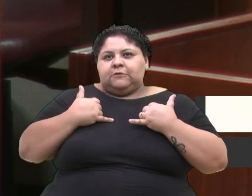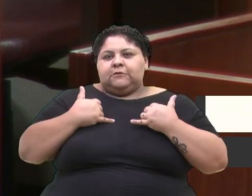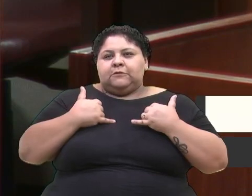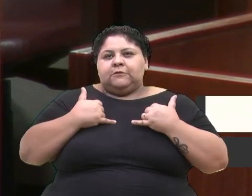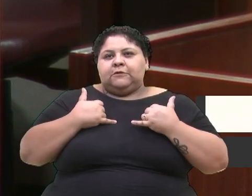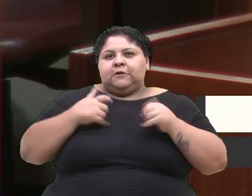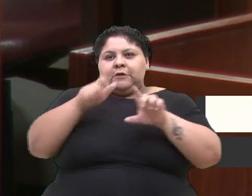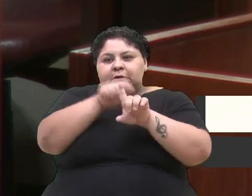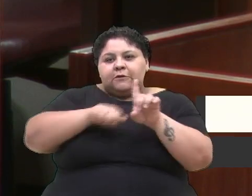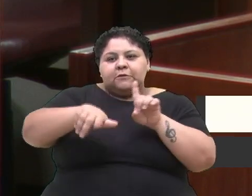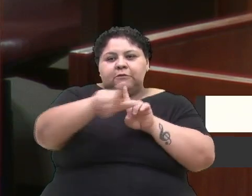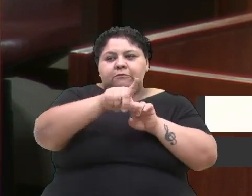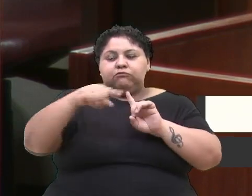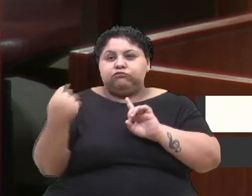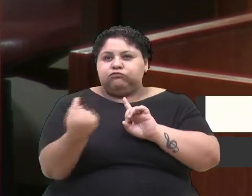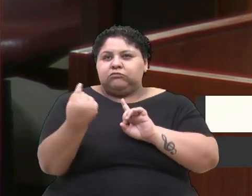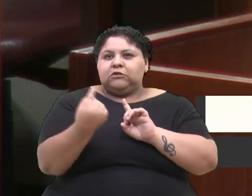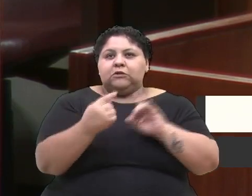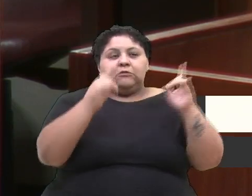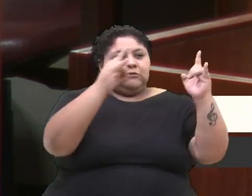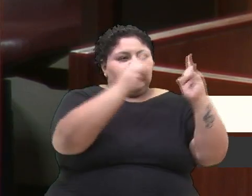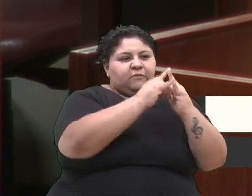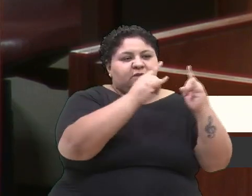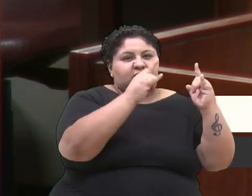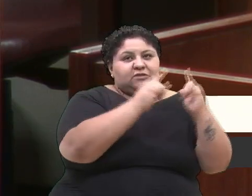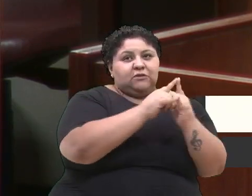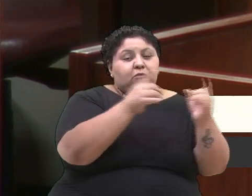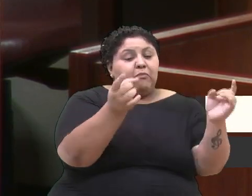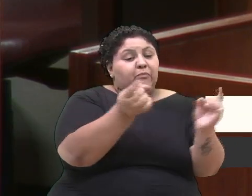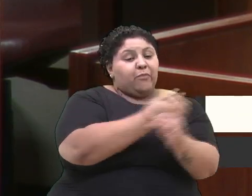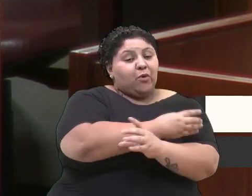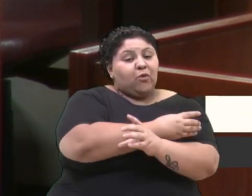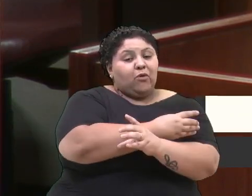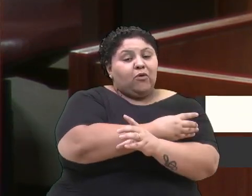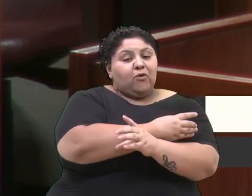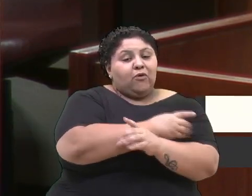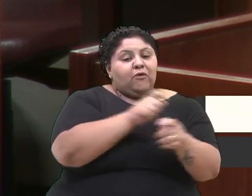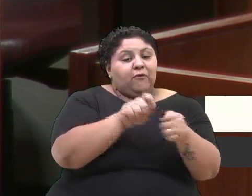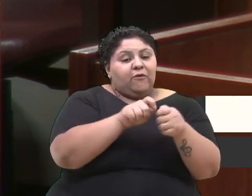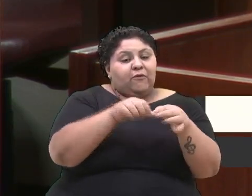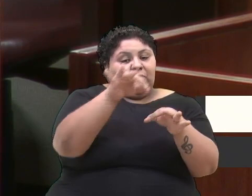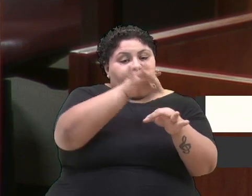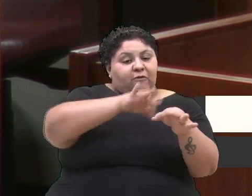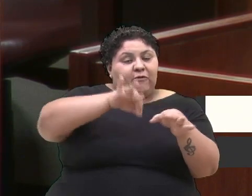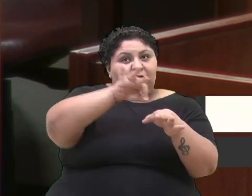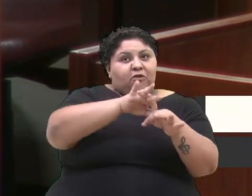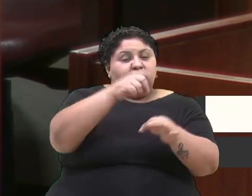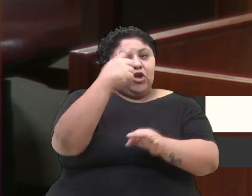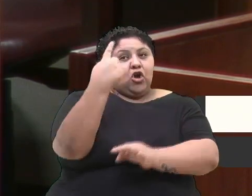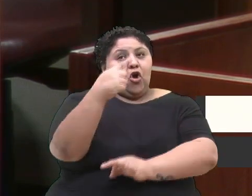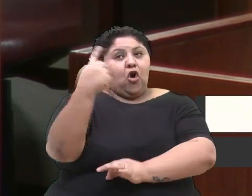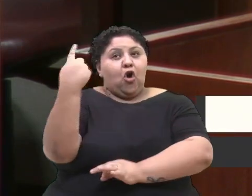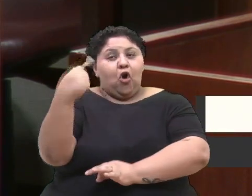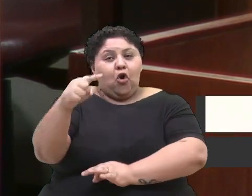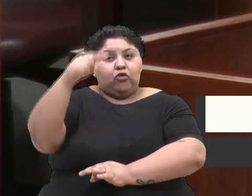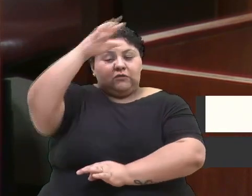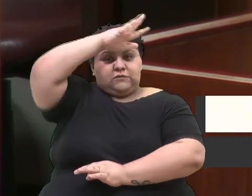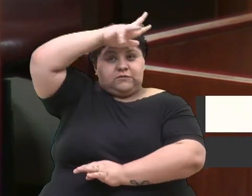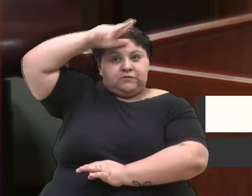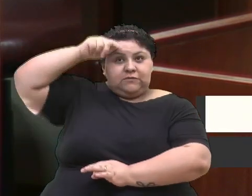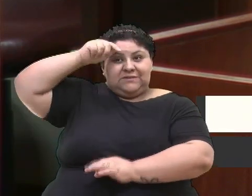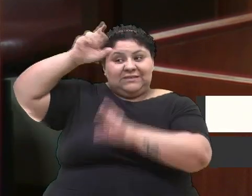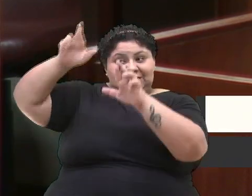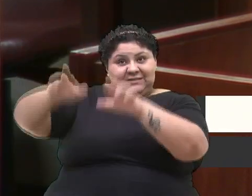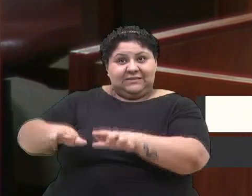Anônima é uma instituição consolidada, é composta por um consórcio de 11 municípios da